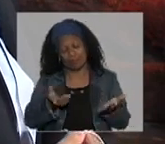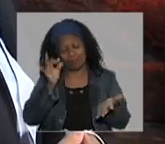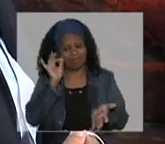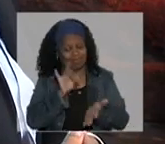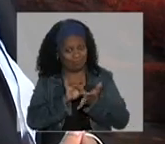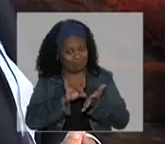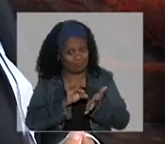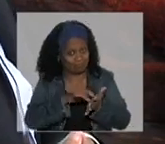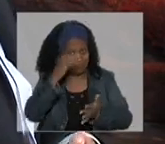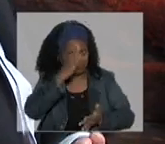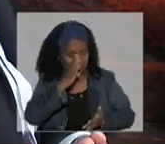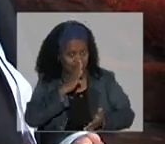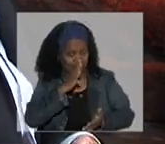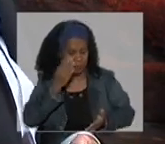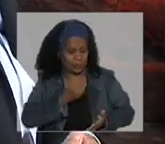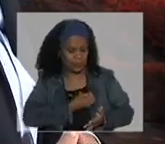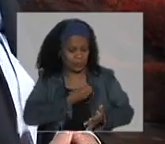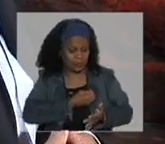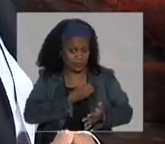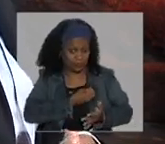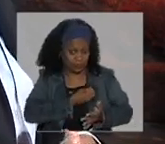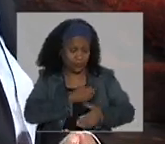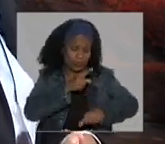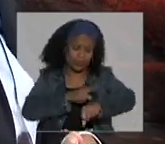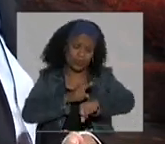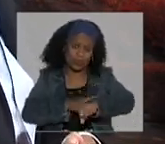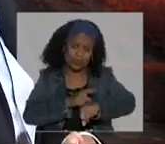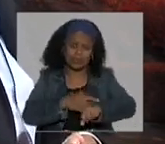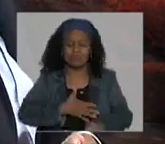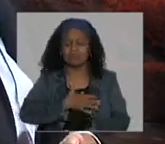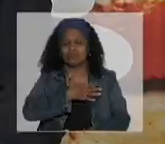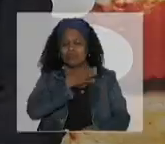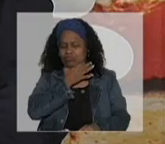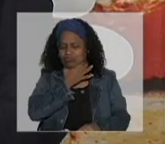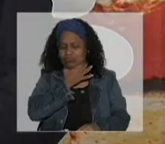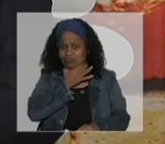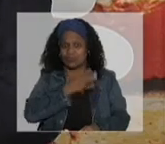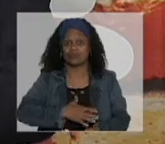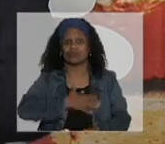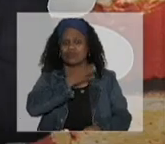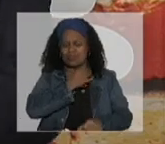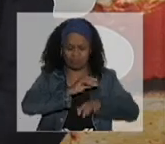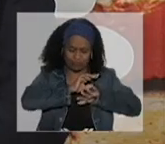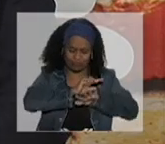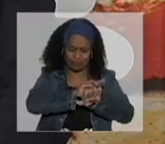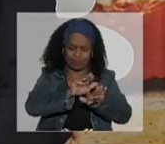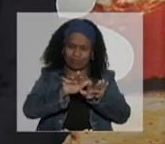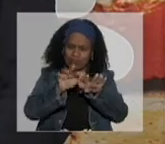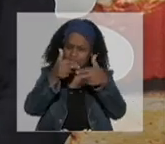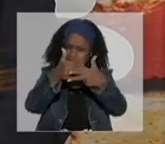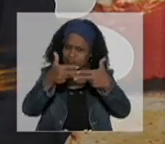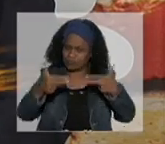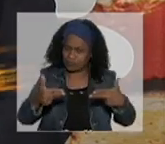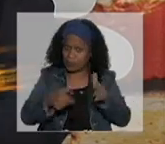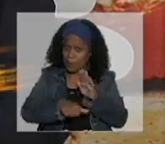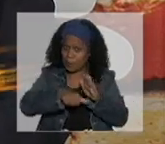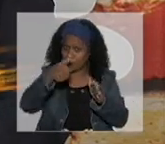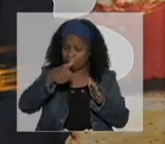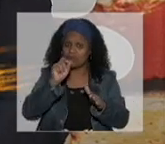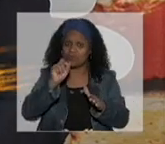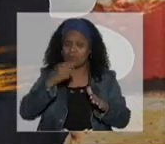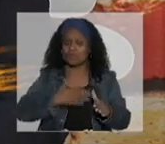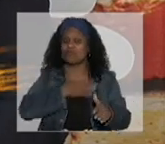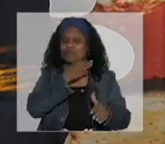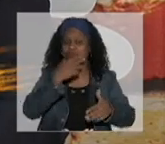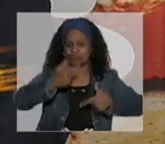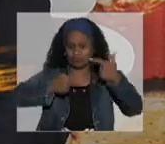é evidente que o Brasil vive hoje um quadro dramático de crise sob vários aspectos. A primeira delas